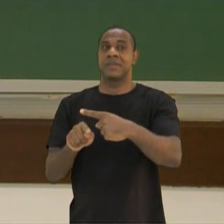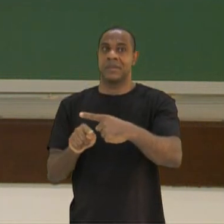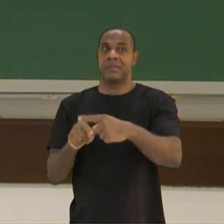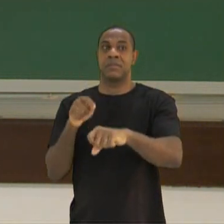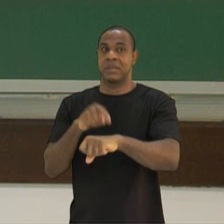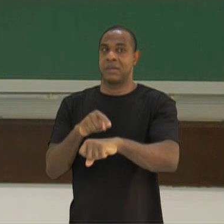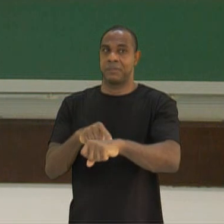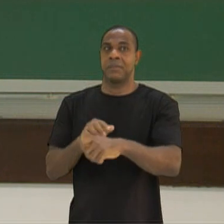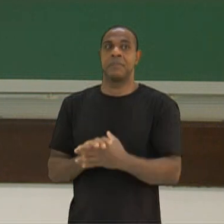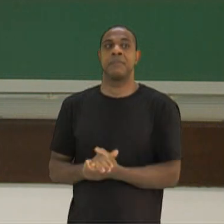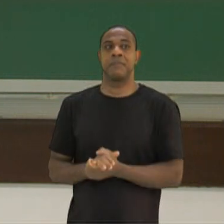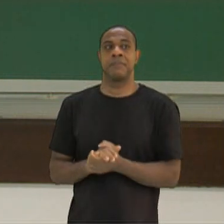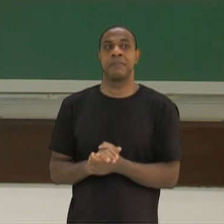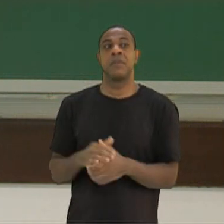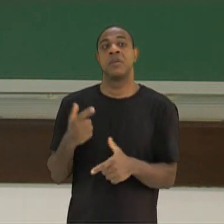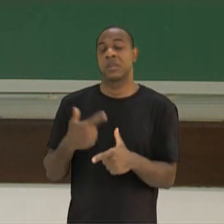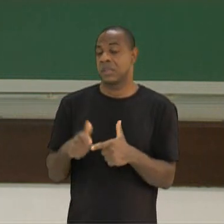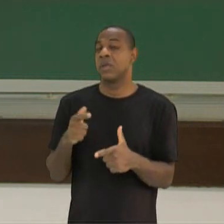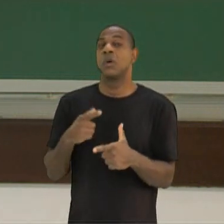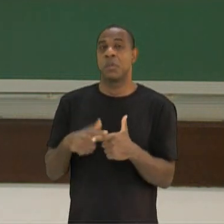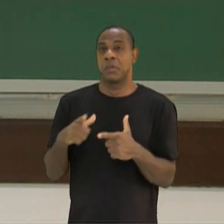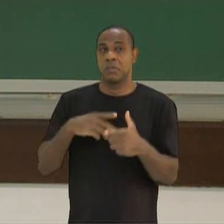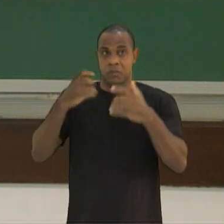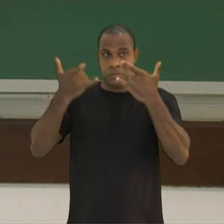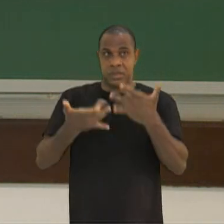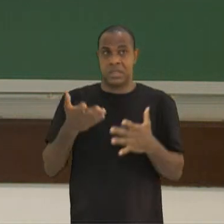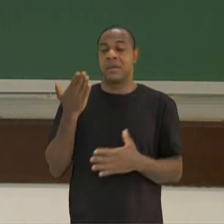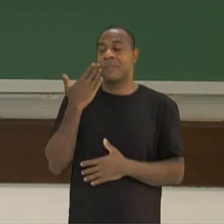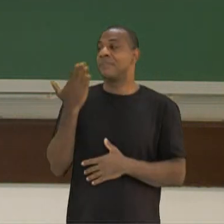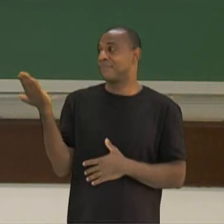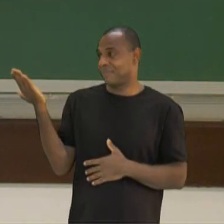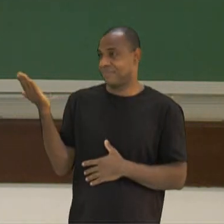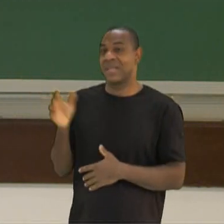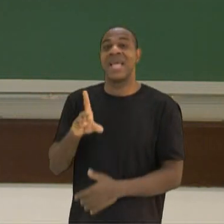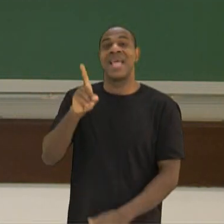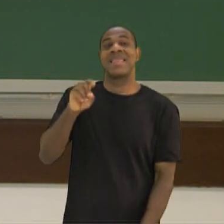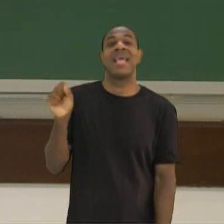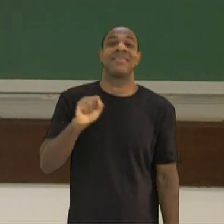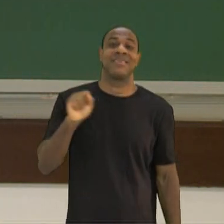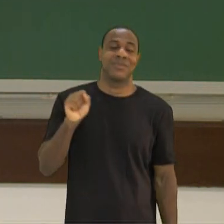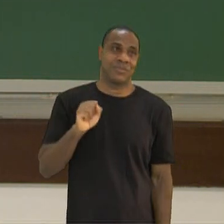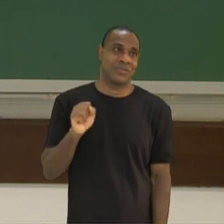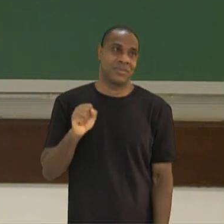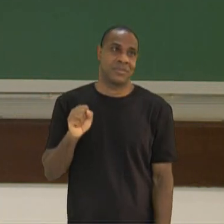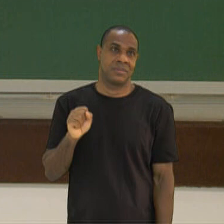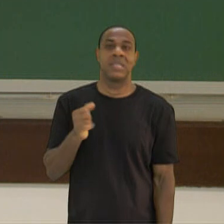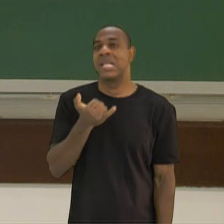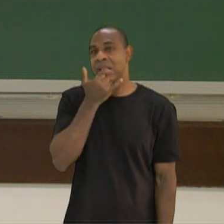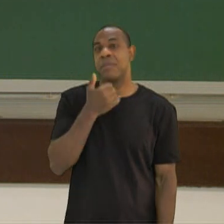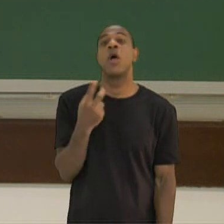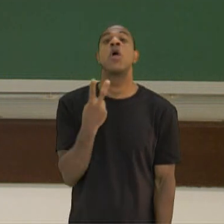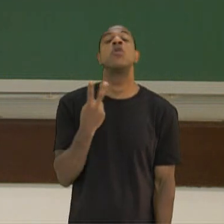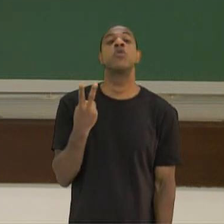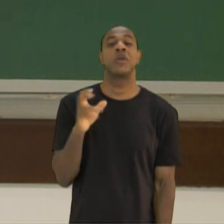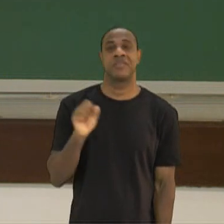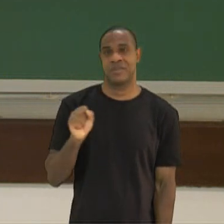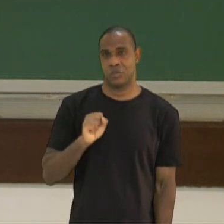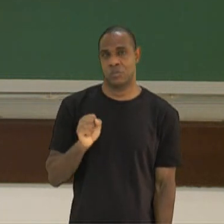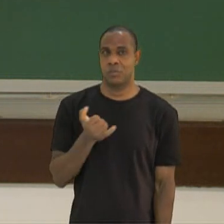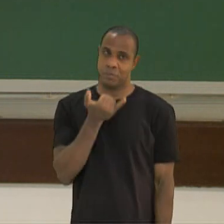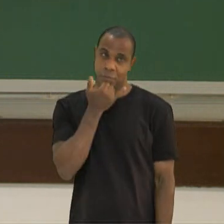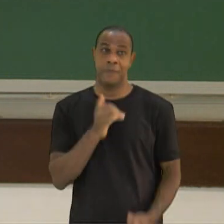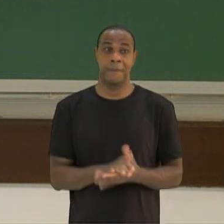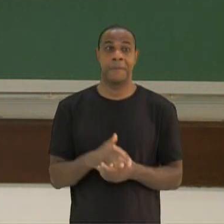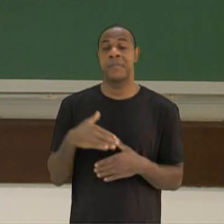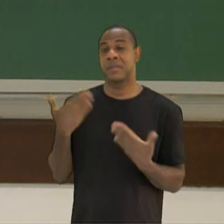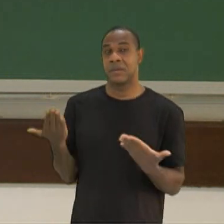tempo, que o problema falou que foram 10 segundos apenas. Aliás, 2 segundos apenas, né? E